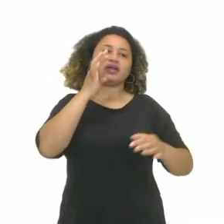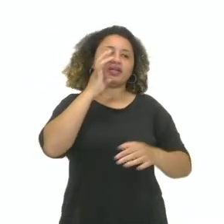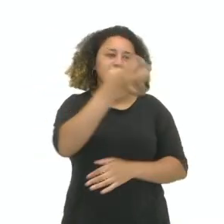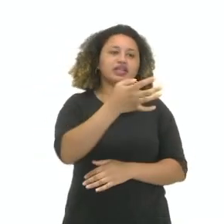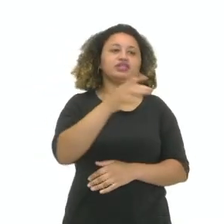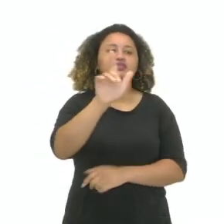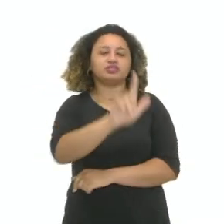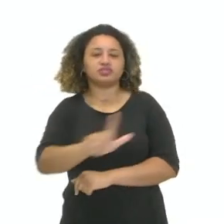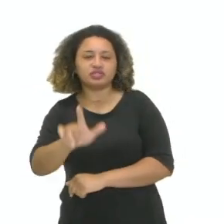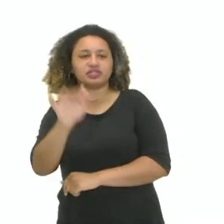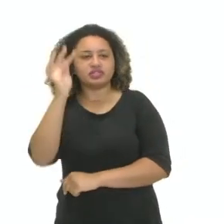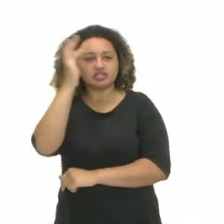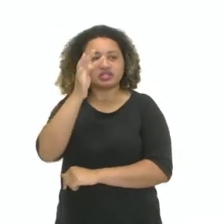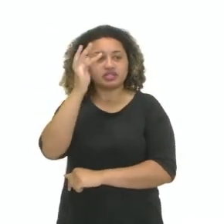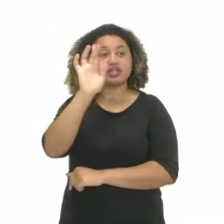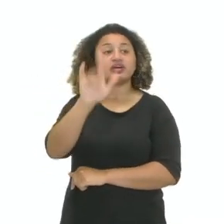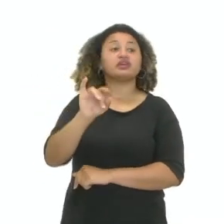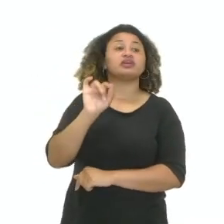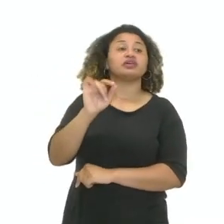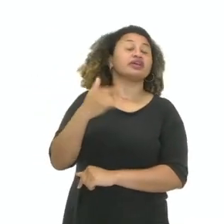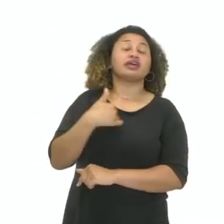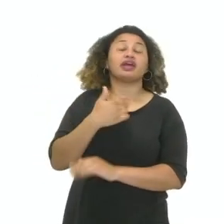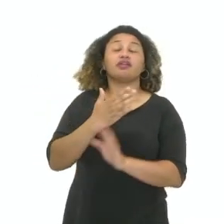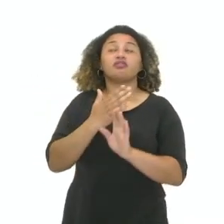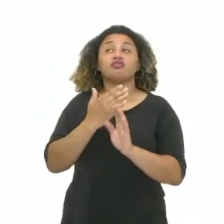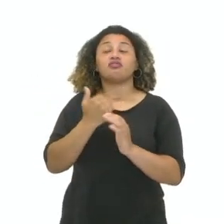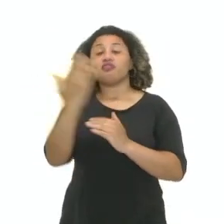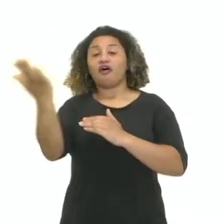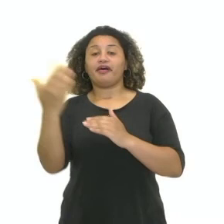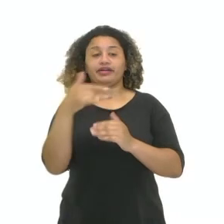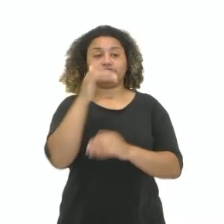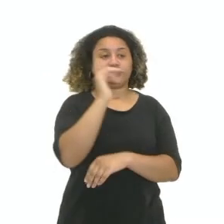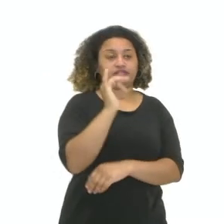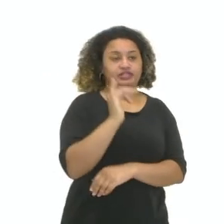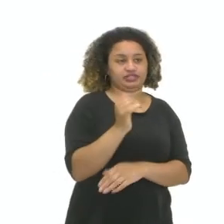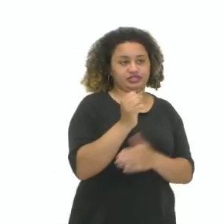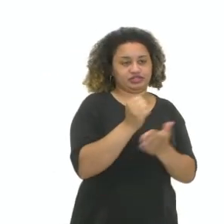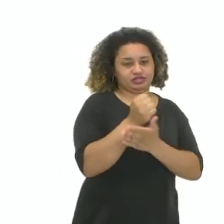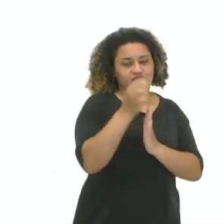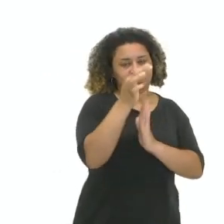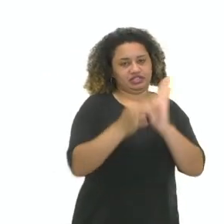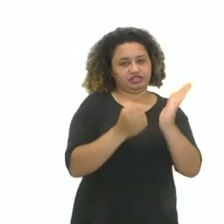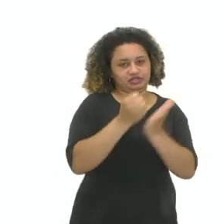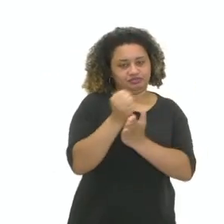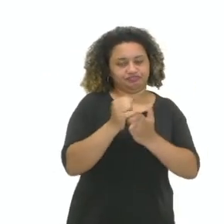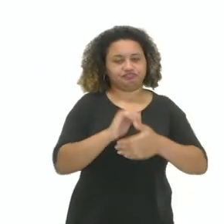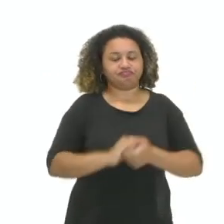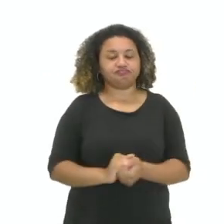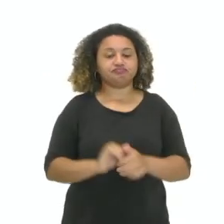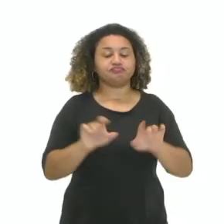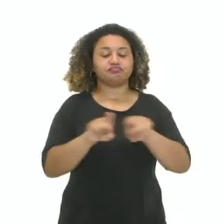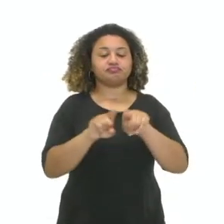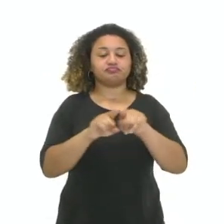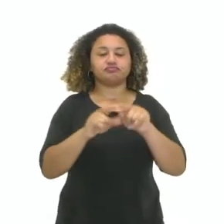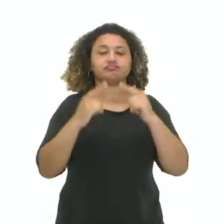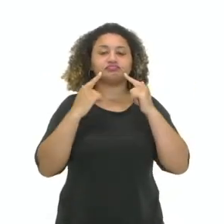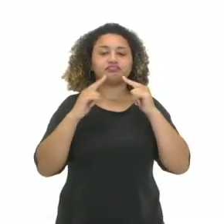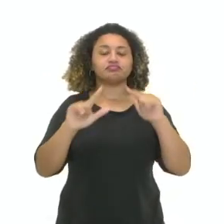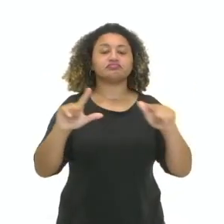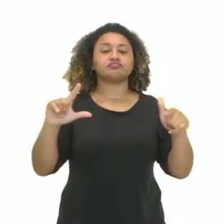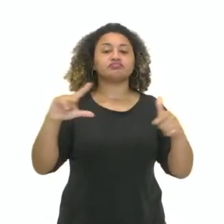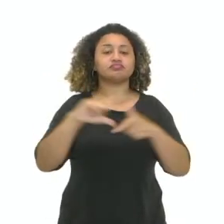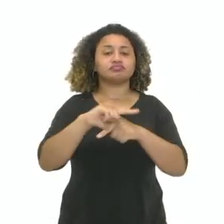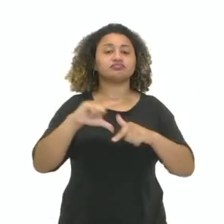filosófico, supostamente alheio à narrativa de base. E a metalinguagem aqui presente, né? Então,